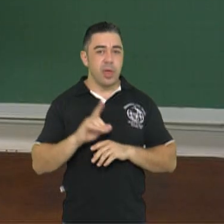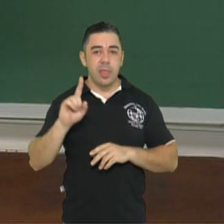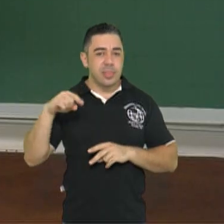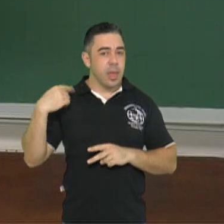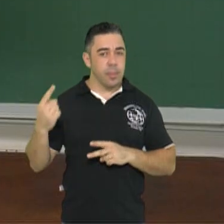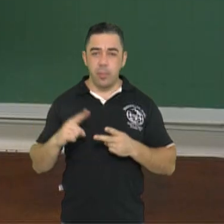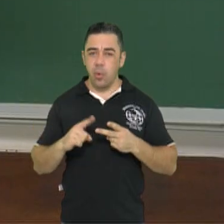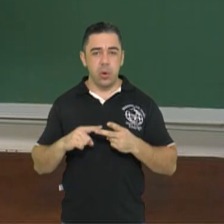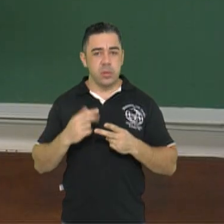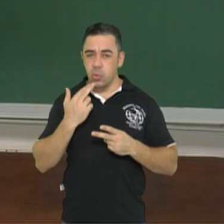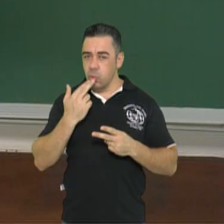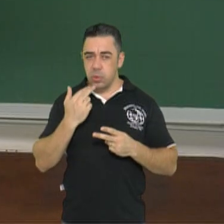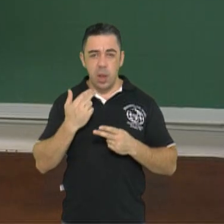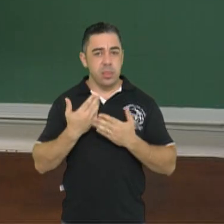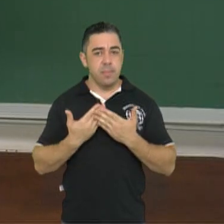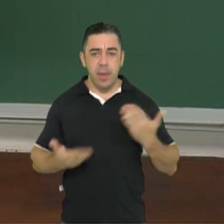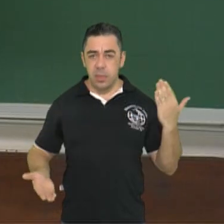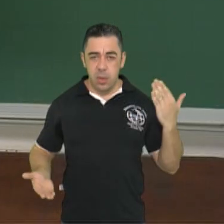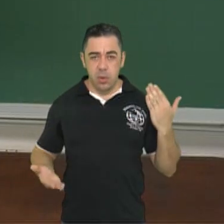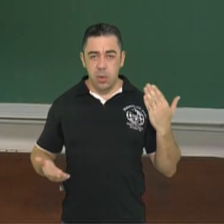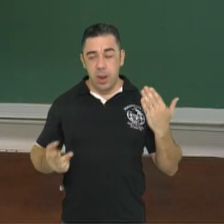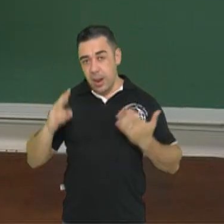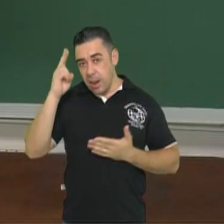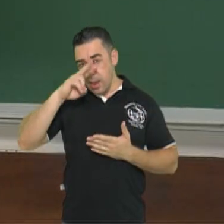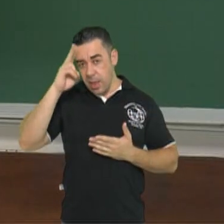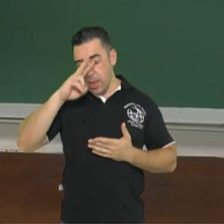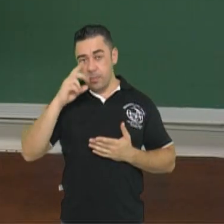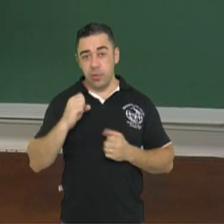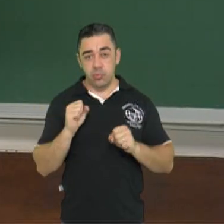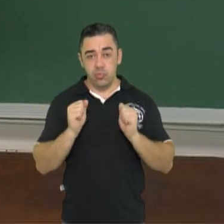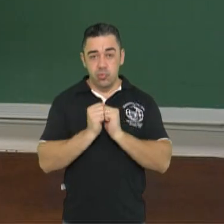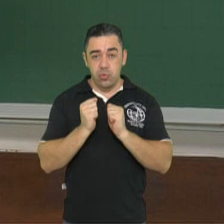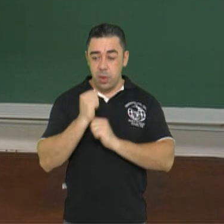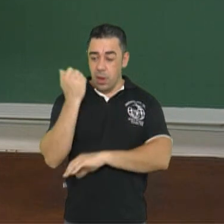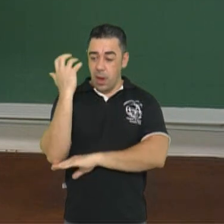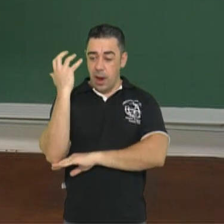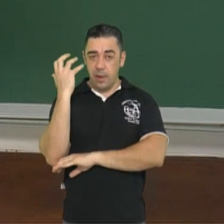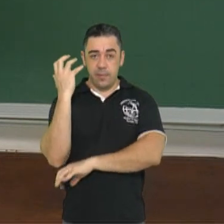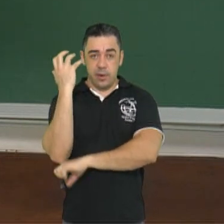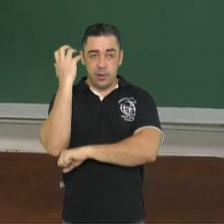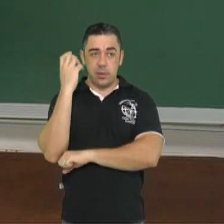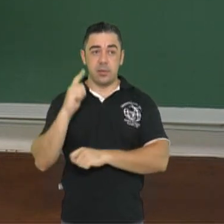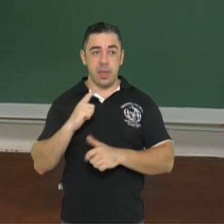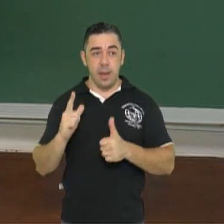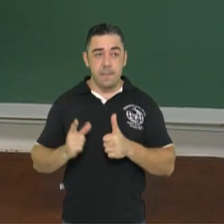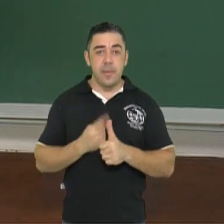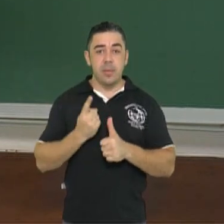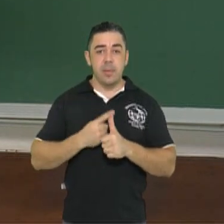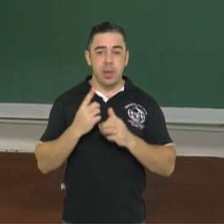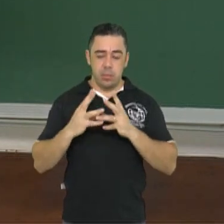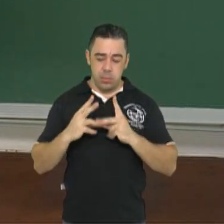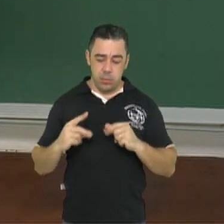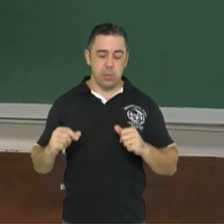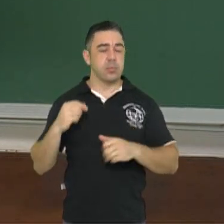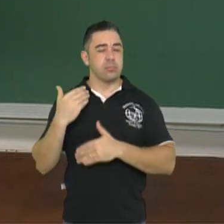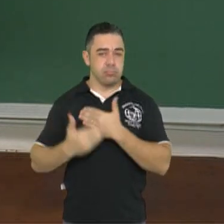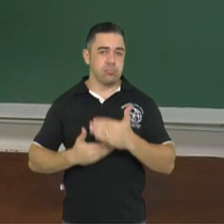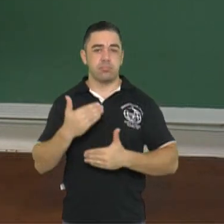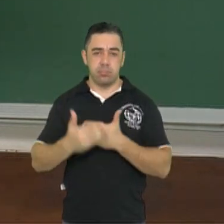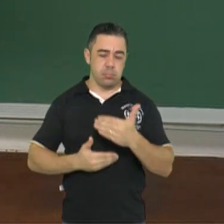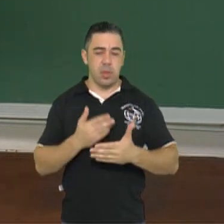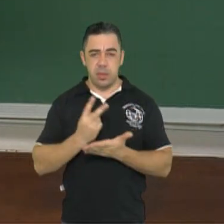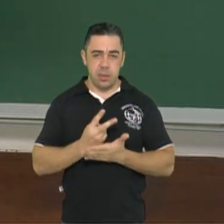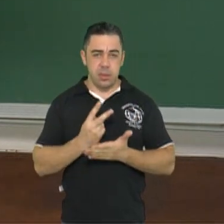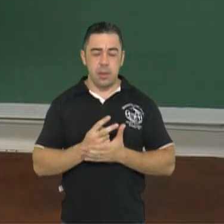esse nutriente já foi, não tem mais nutriente. Lembra que quando está com a vegetação ali, tem a serrapilheira, que vai sempre renovando os nutrientes